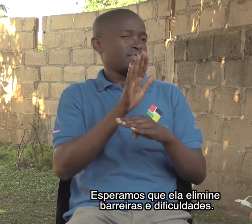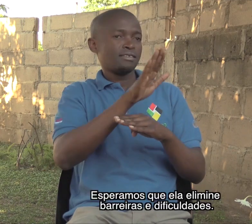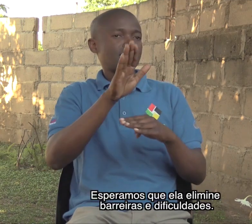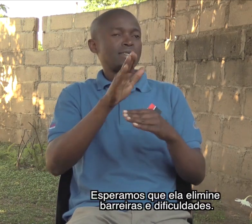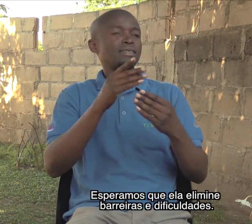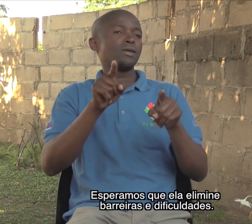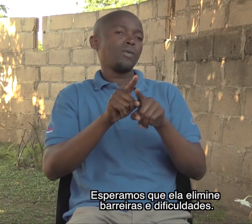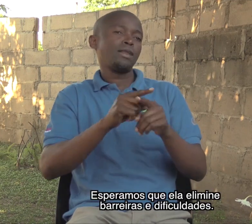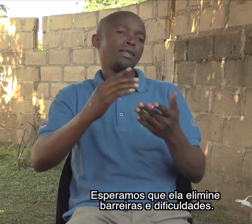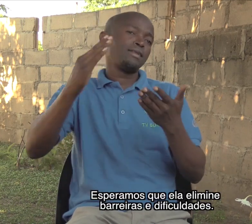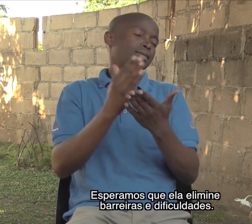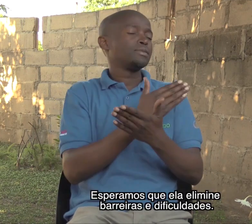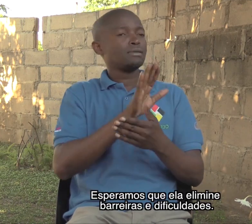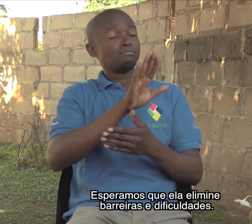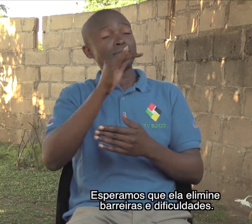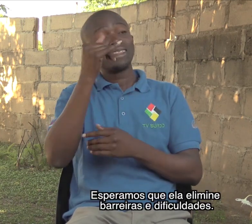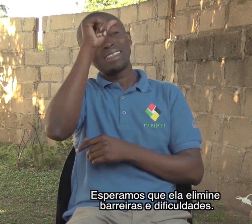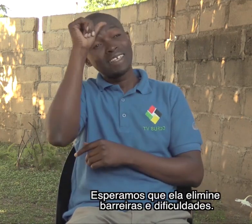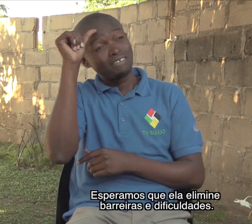nossos parabéns.